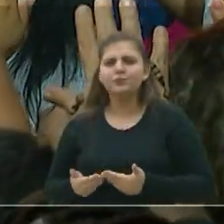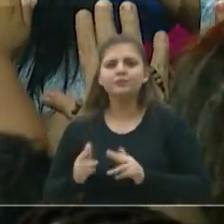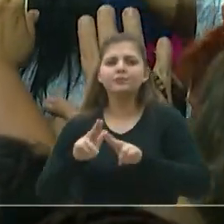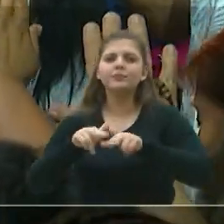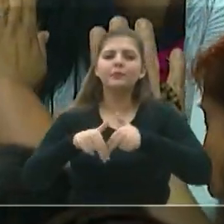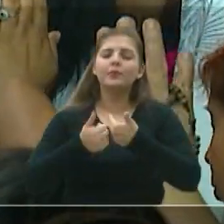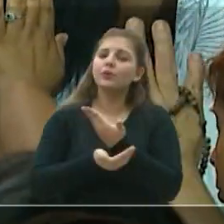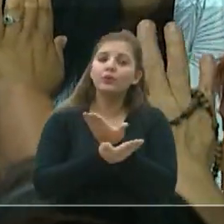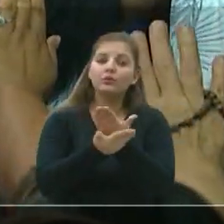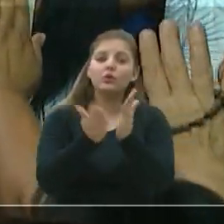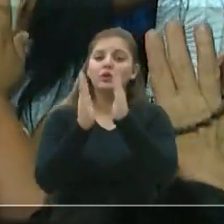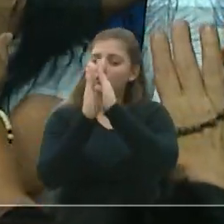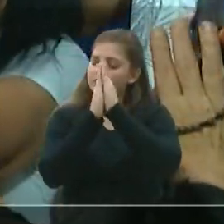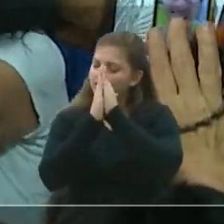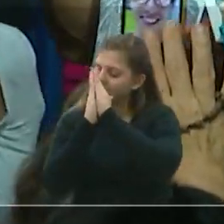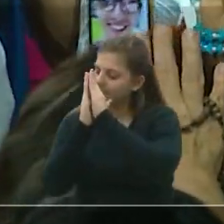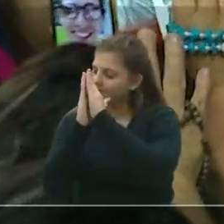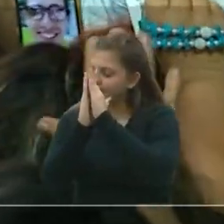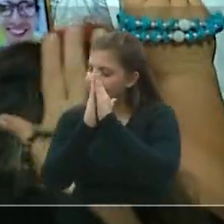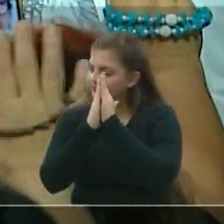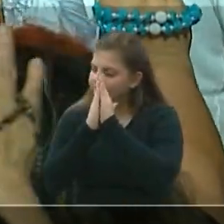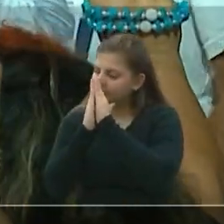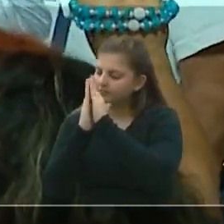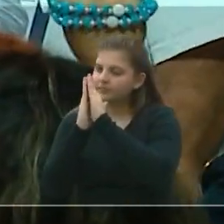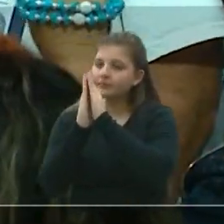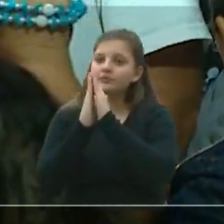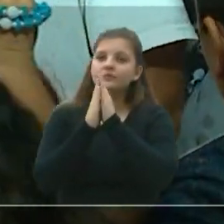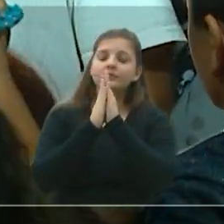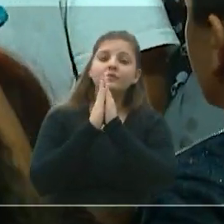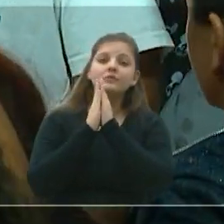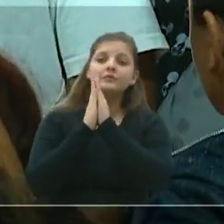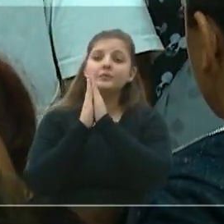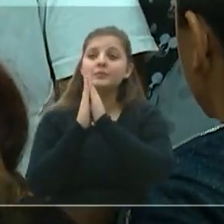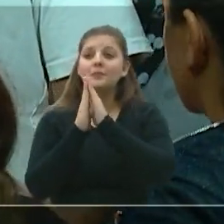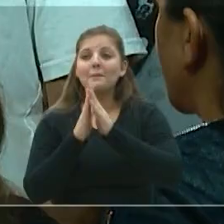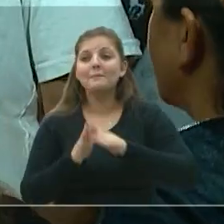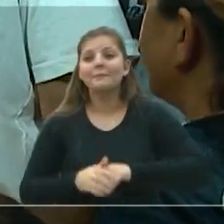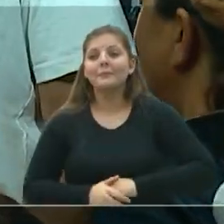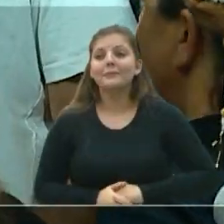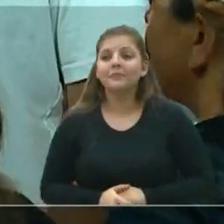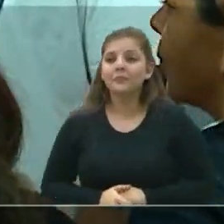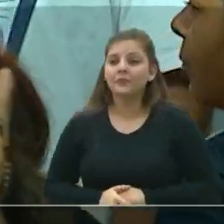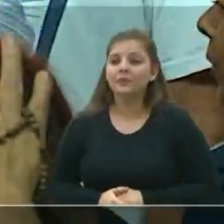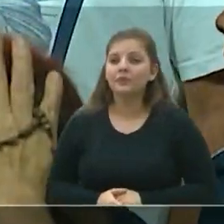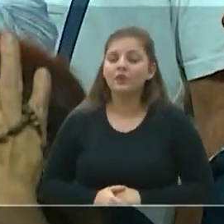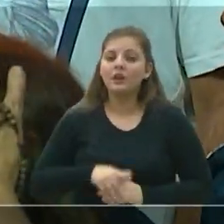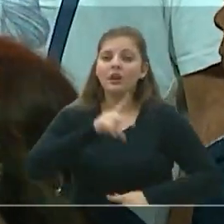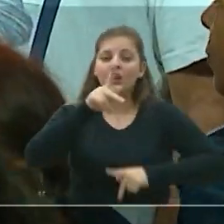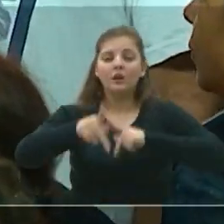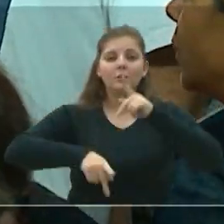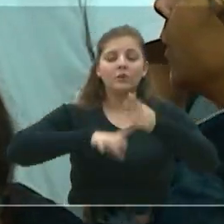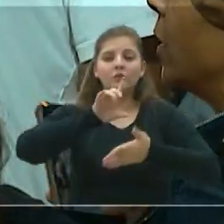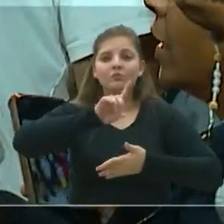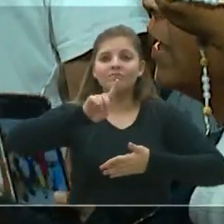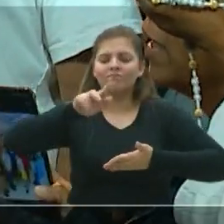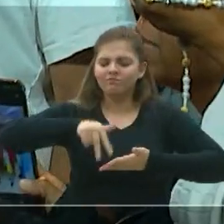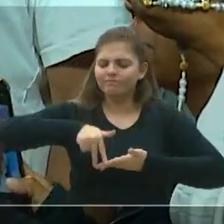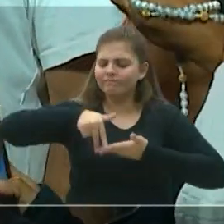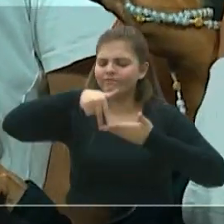rezando por você. Esse é o teu povo, Deus. irmãos.